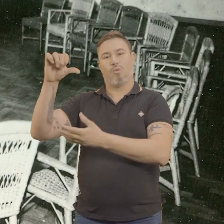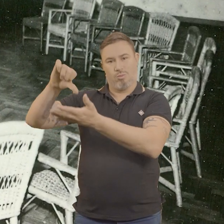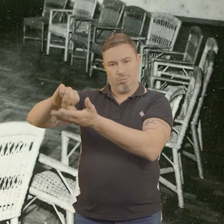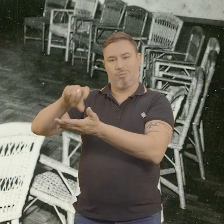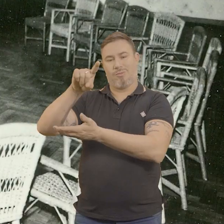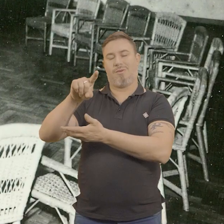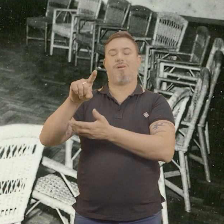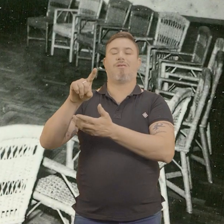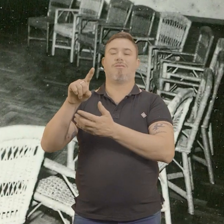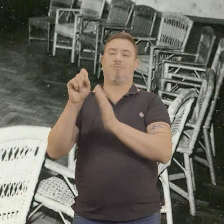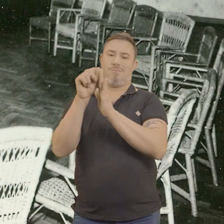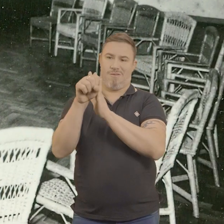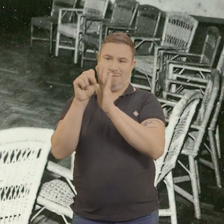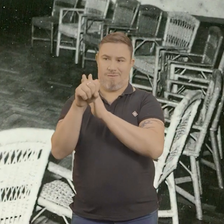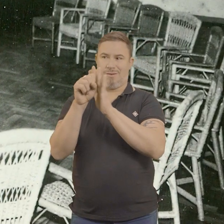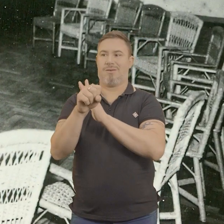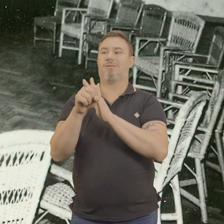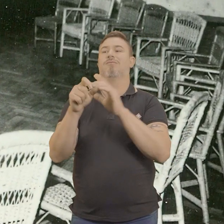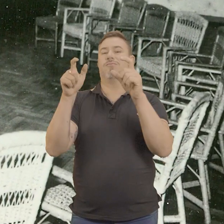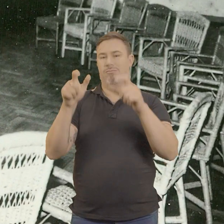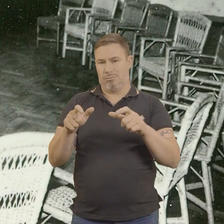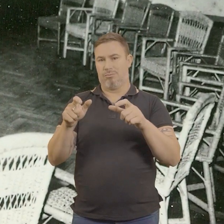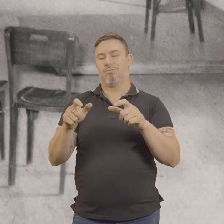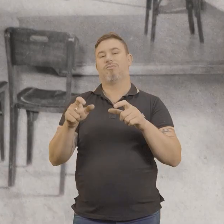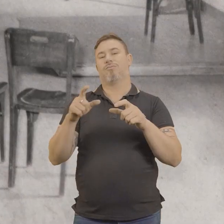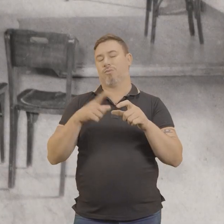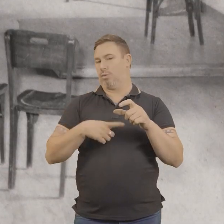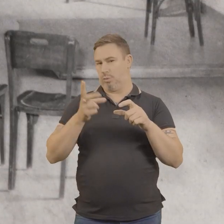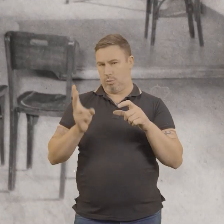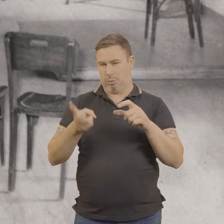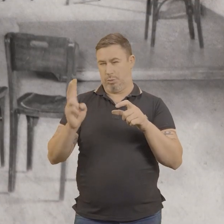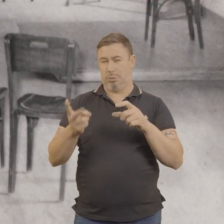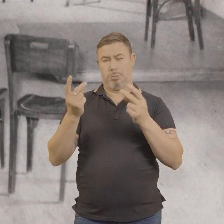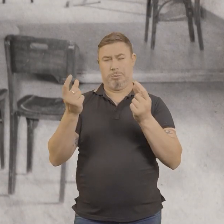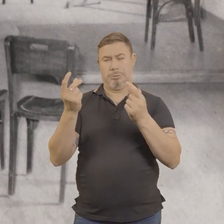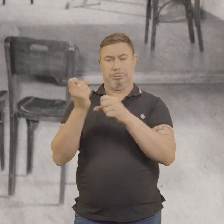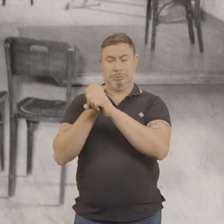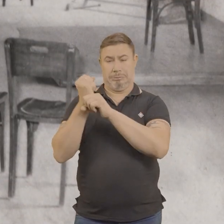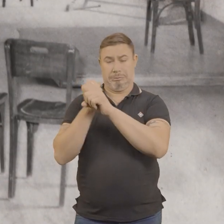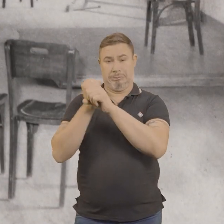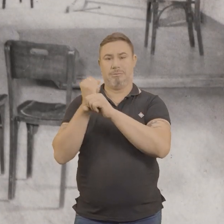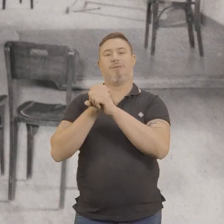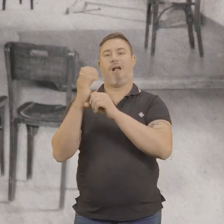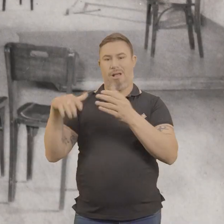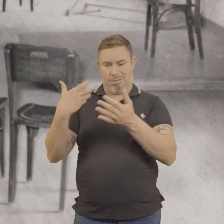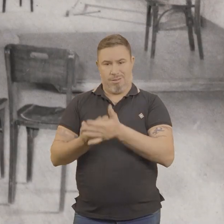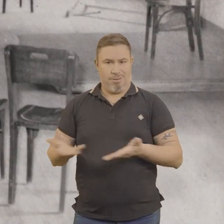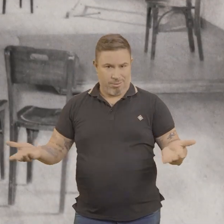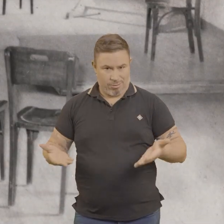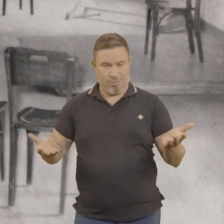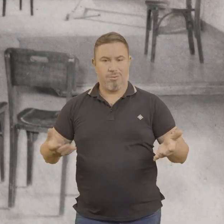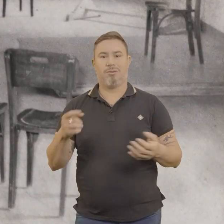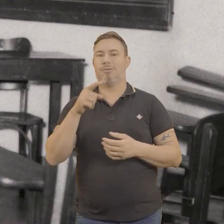Benfica, onde o conservatório permaneceu por muitos e muitos anos, até recentemente,